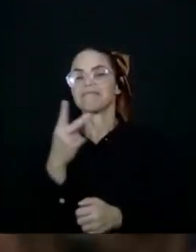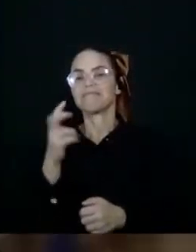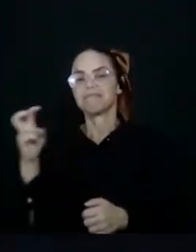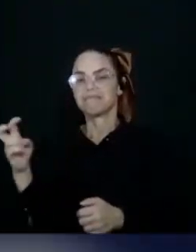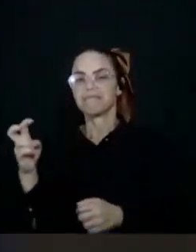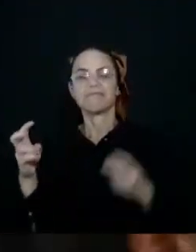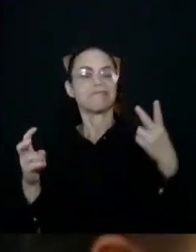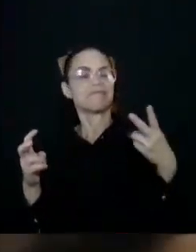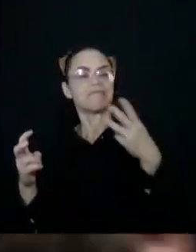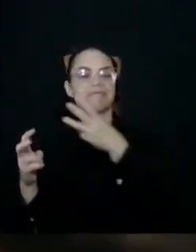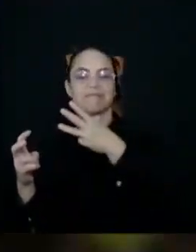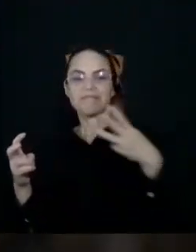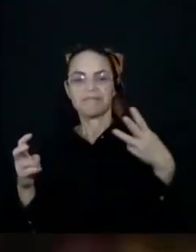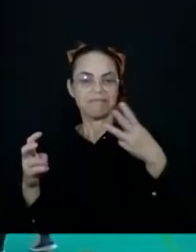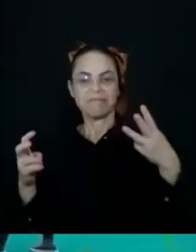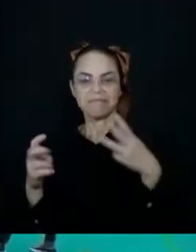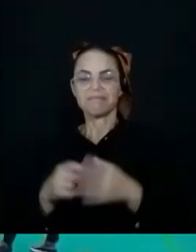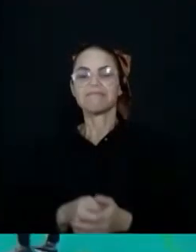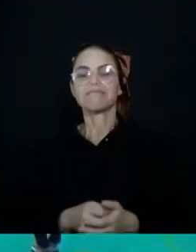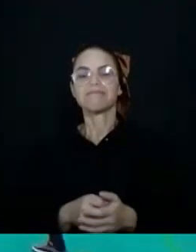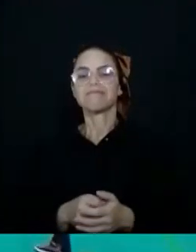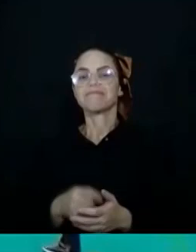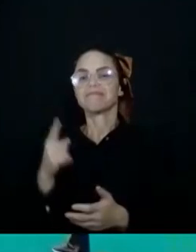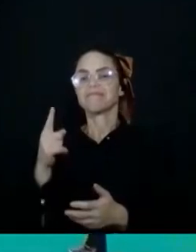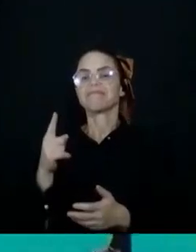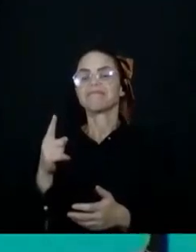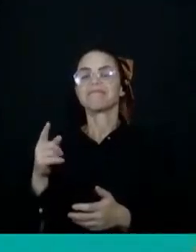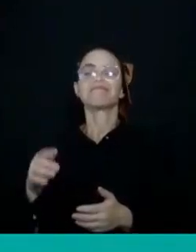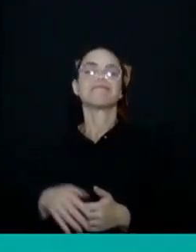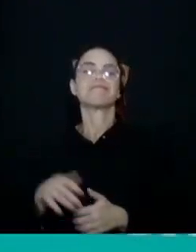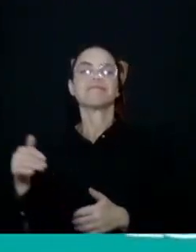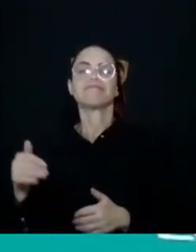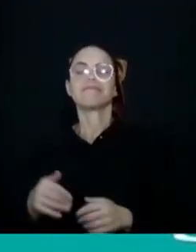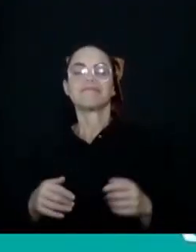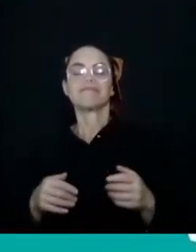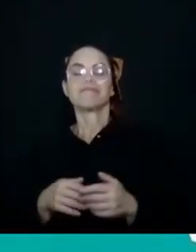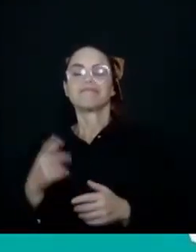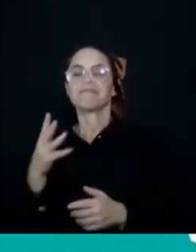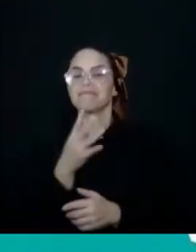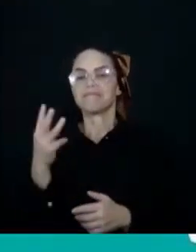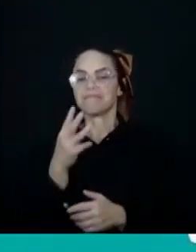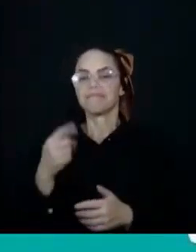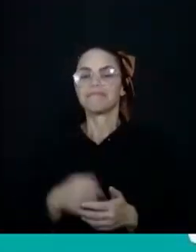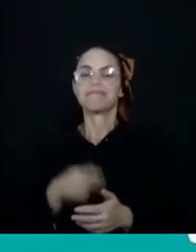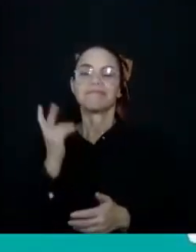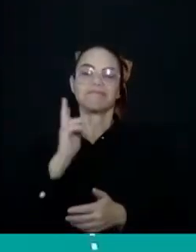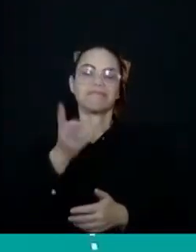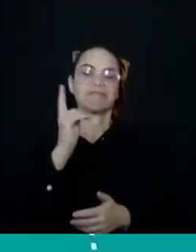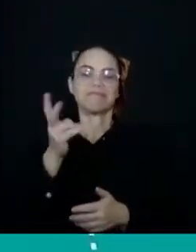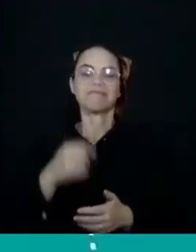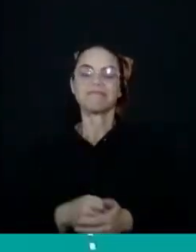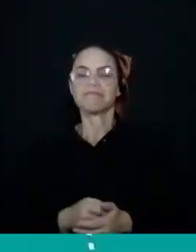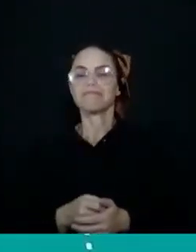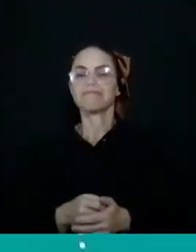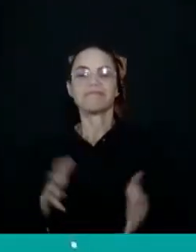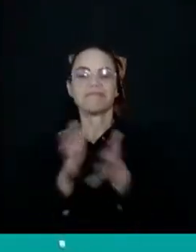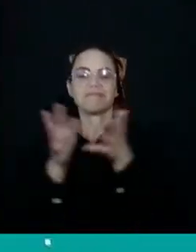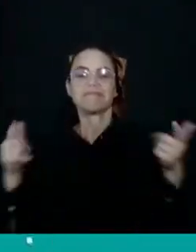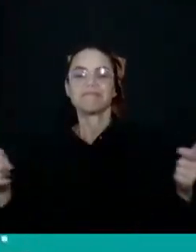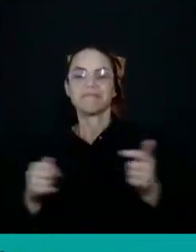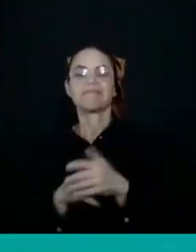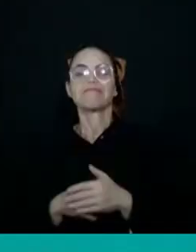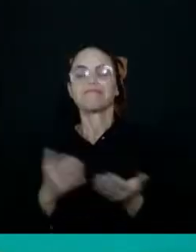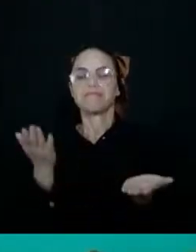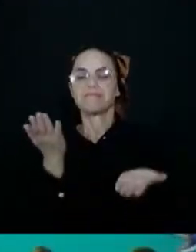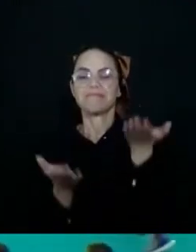25-23 e 7-1. O terceiro set continuou espetacular, equilibrado,